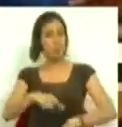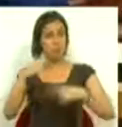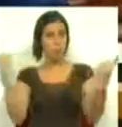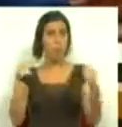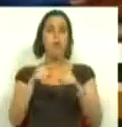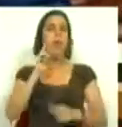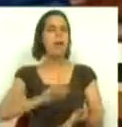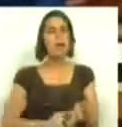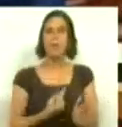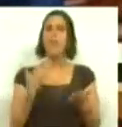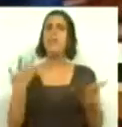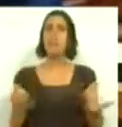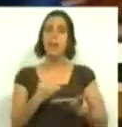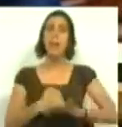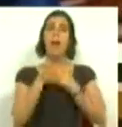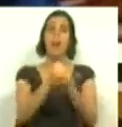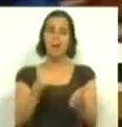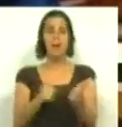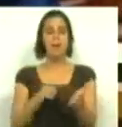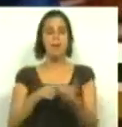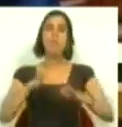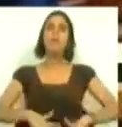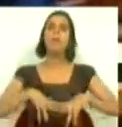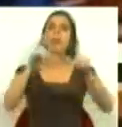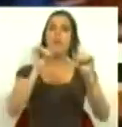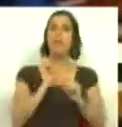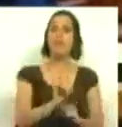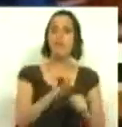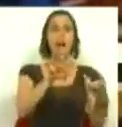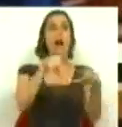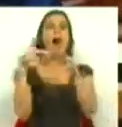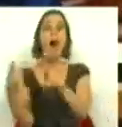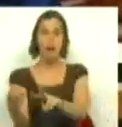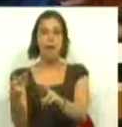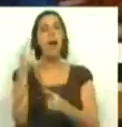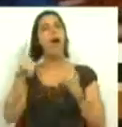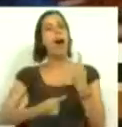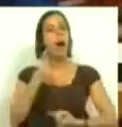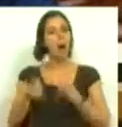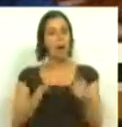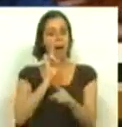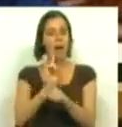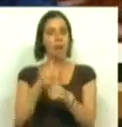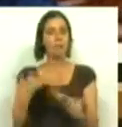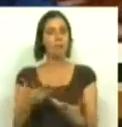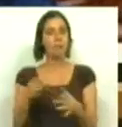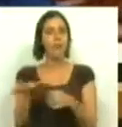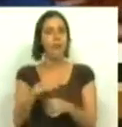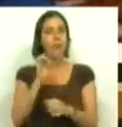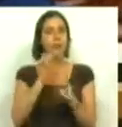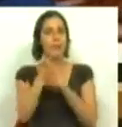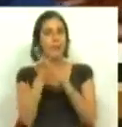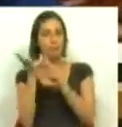público, é imprescindível apoiar a necessidade da sua evolução, alterando alguns dos seus presentes